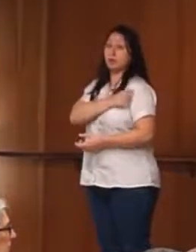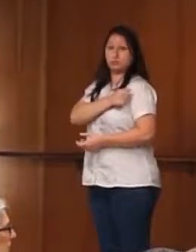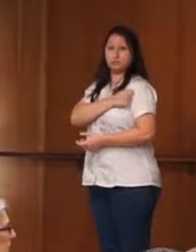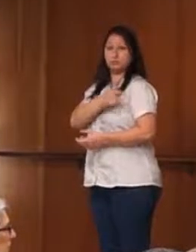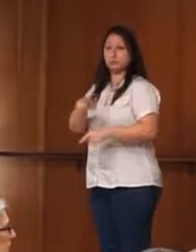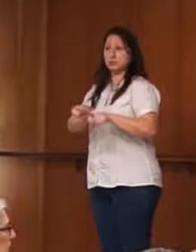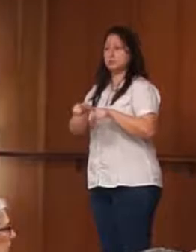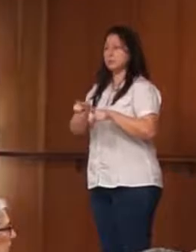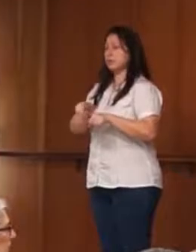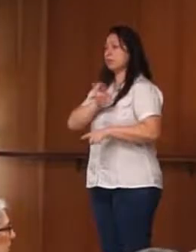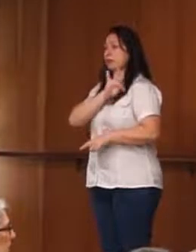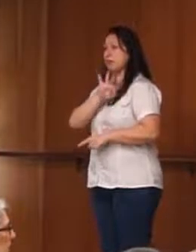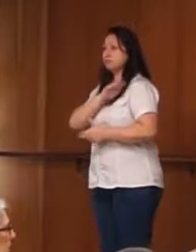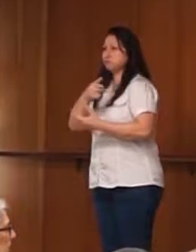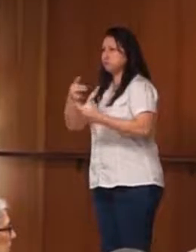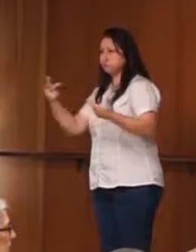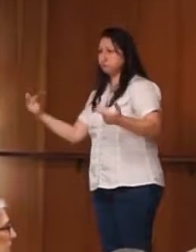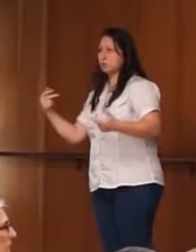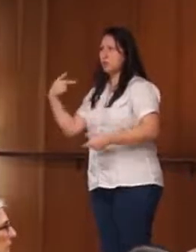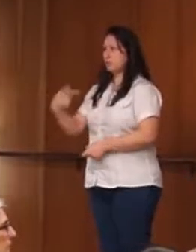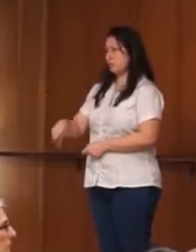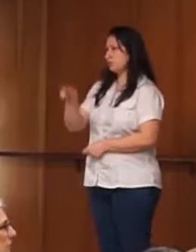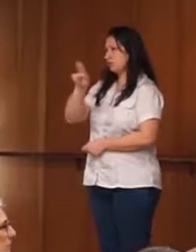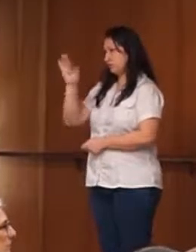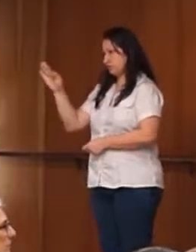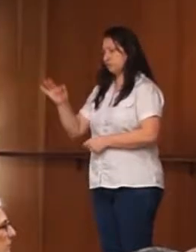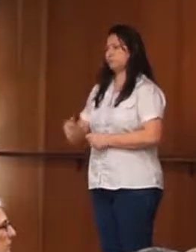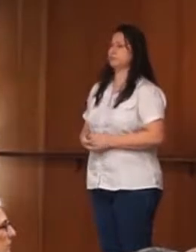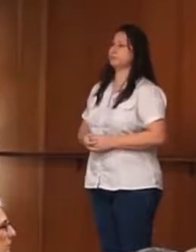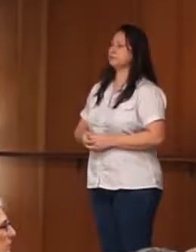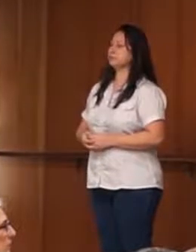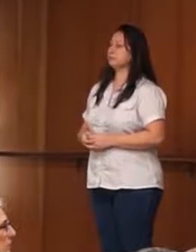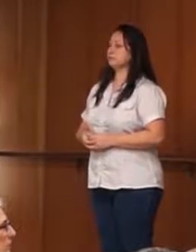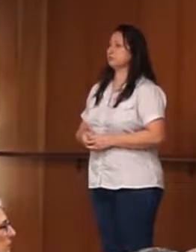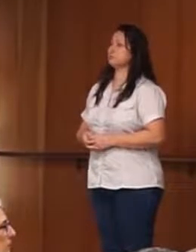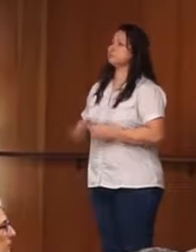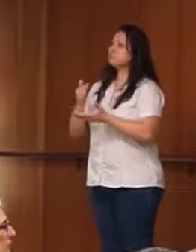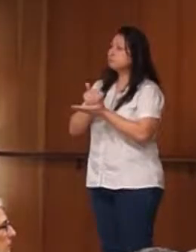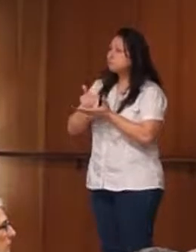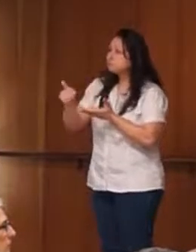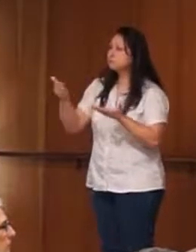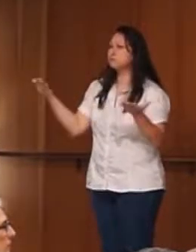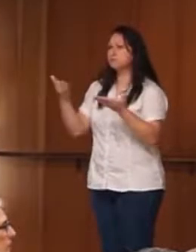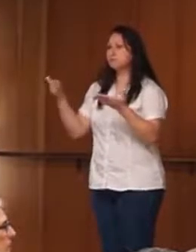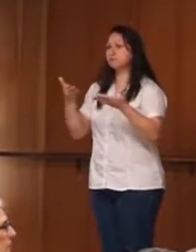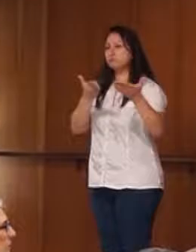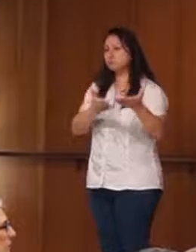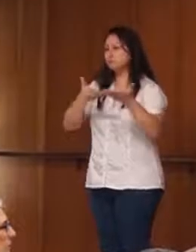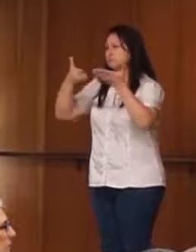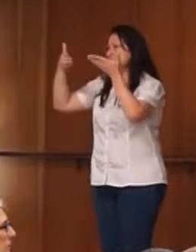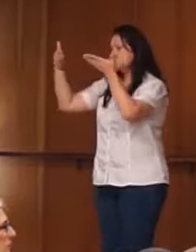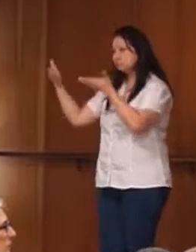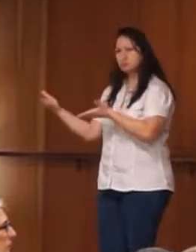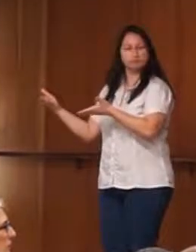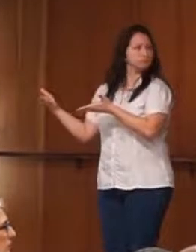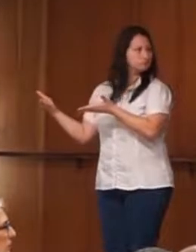alunos, técnicos da universidade, convidados. E a partir daí, então, eu passo a palavra